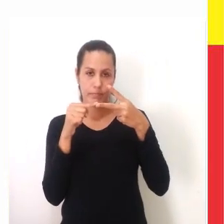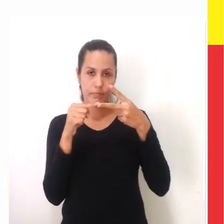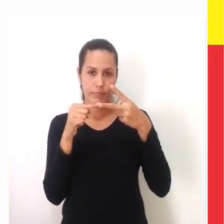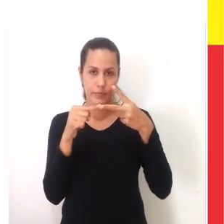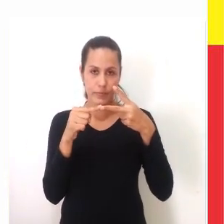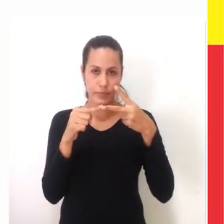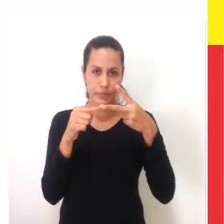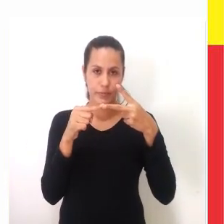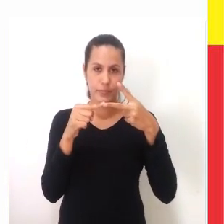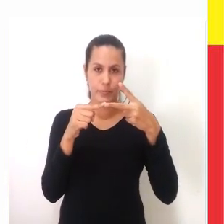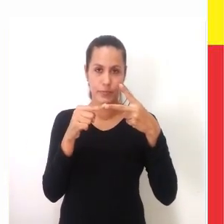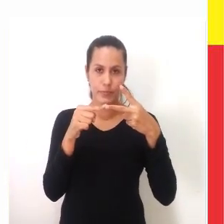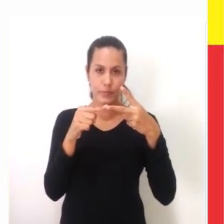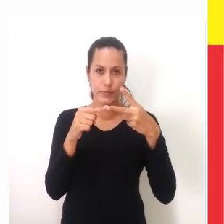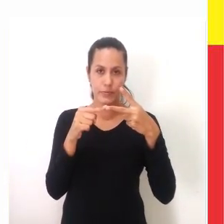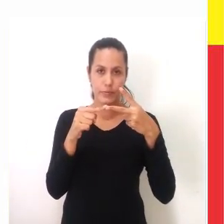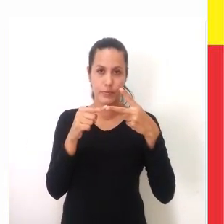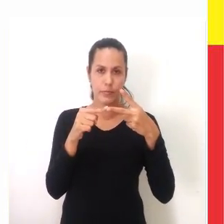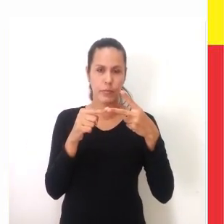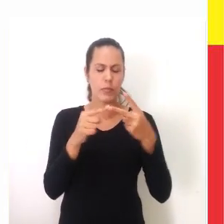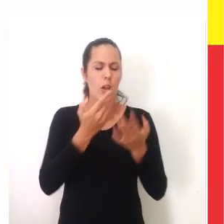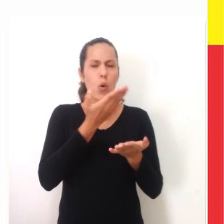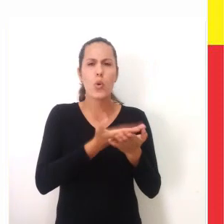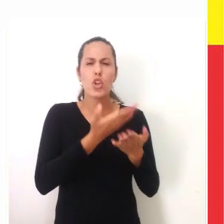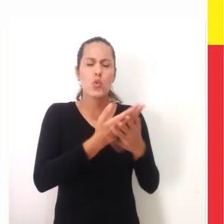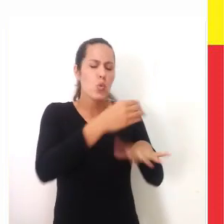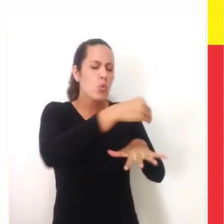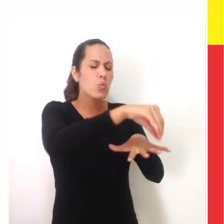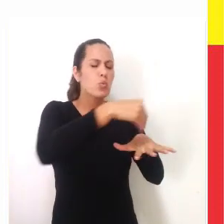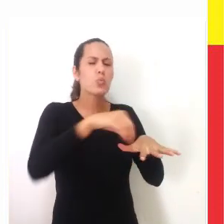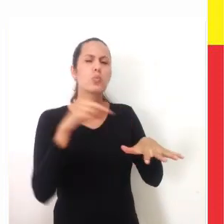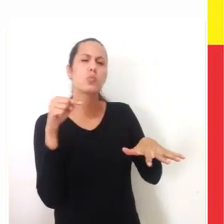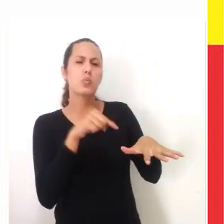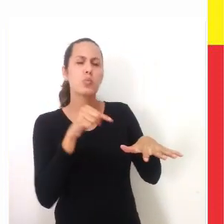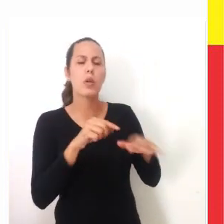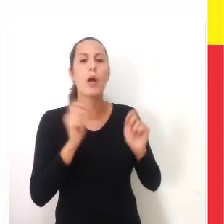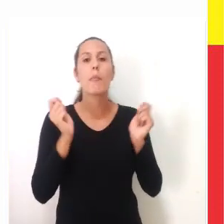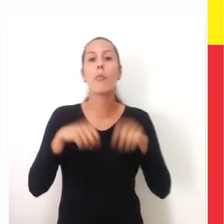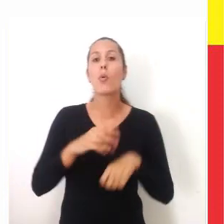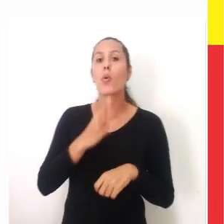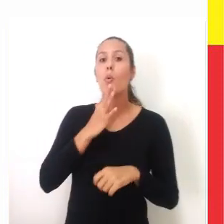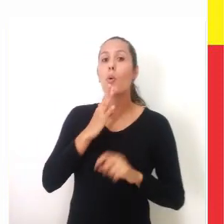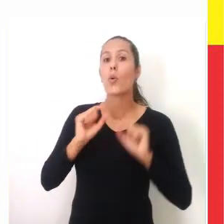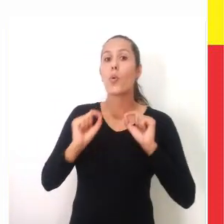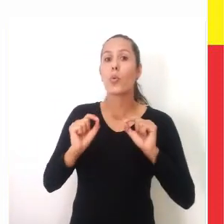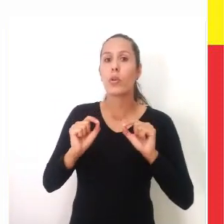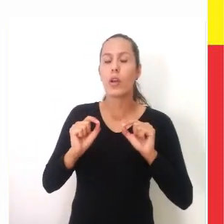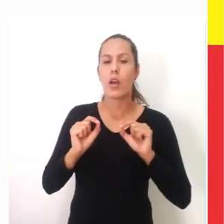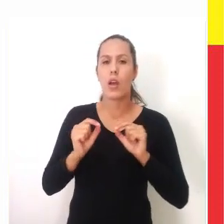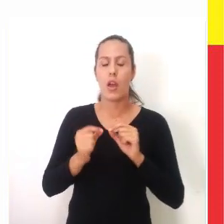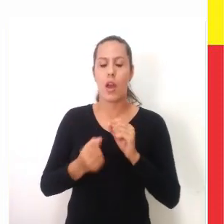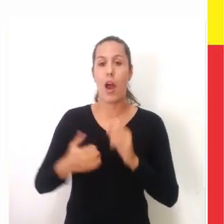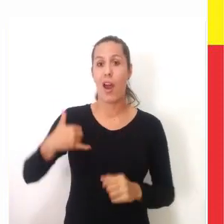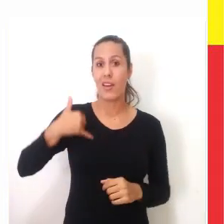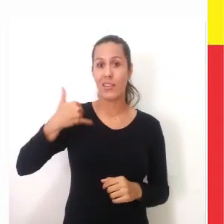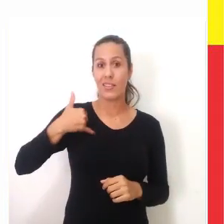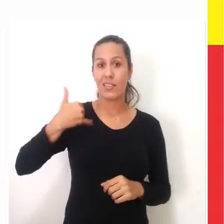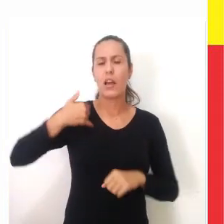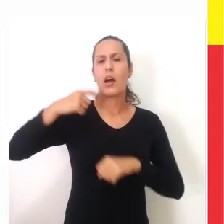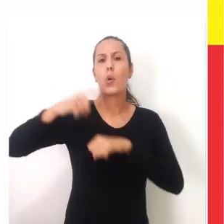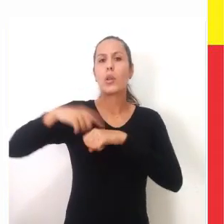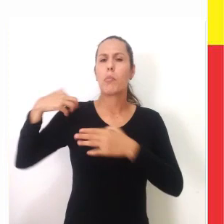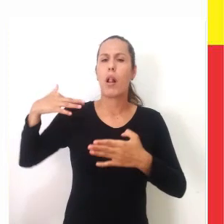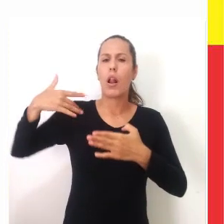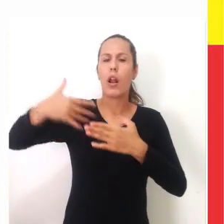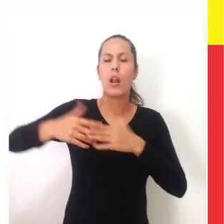motivo, o estudo dos fósseis proporciona conhecer também a idade das